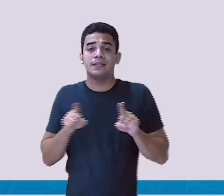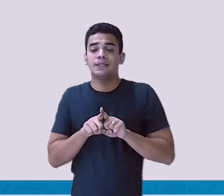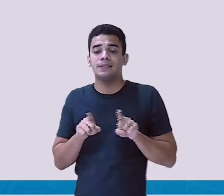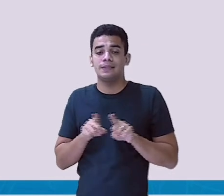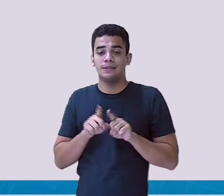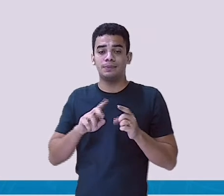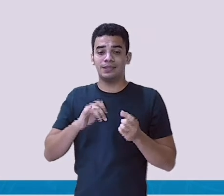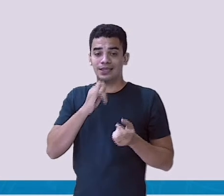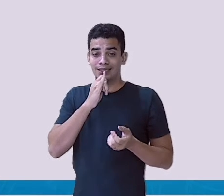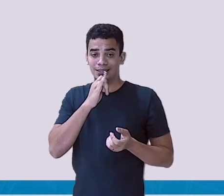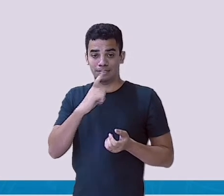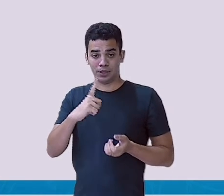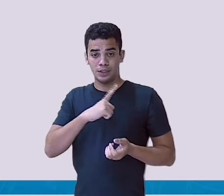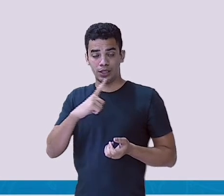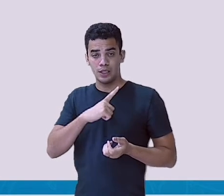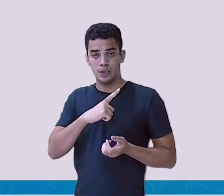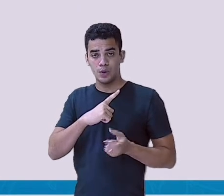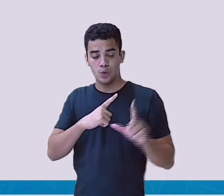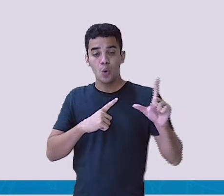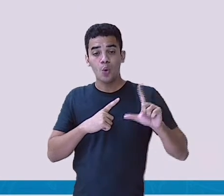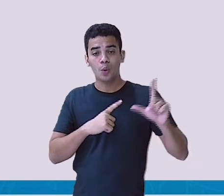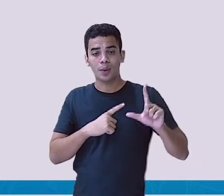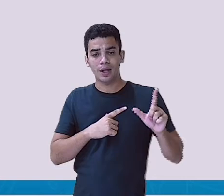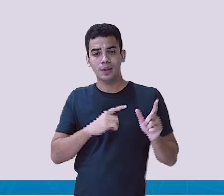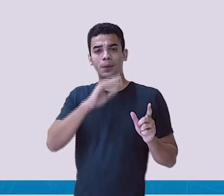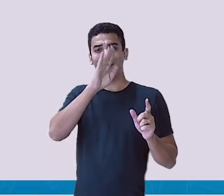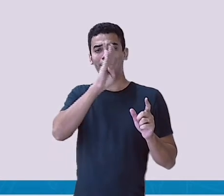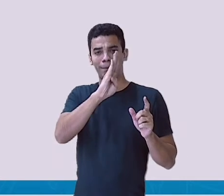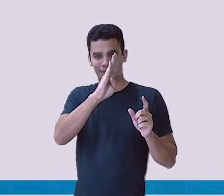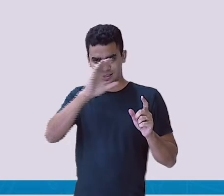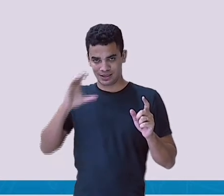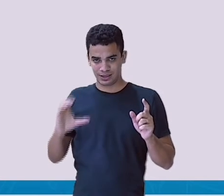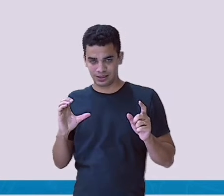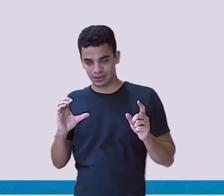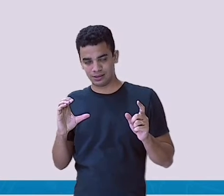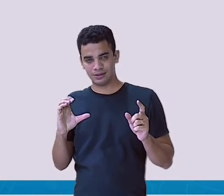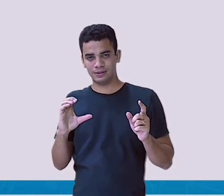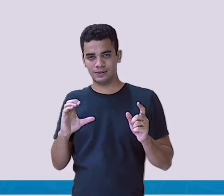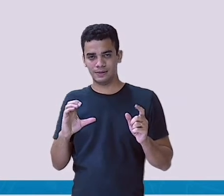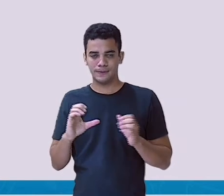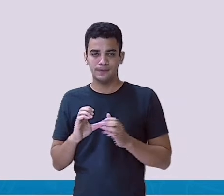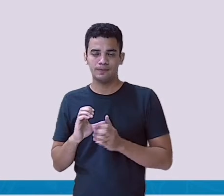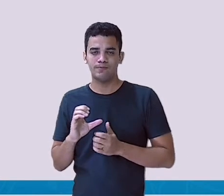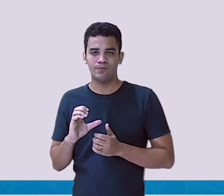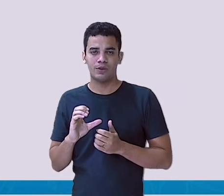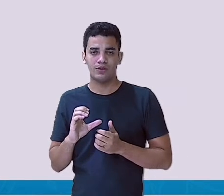lado BC. Então, eu tenho aqui o lado BC,